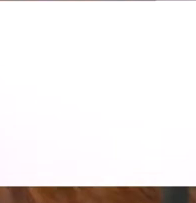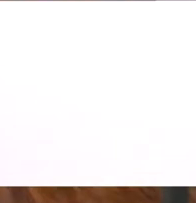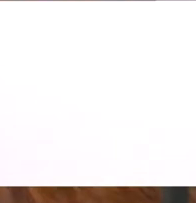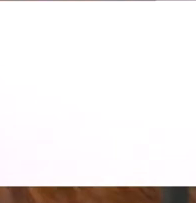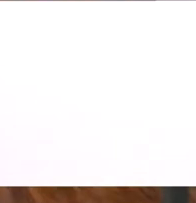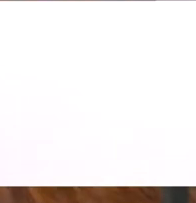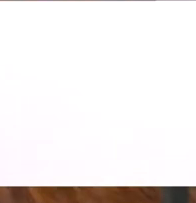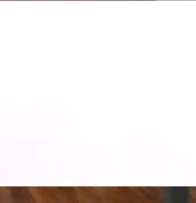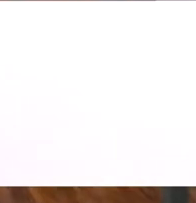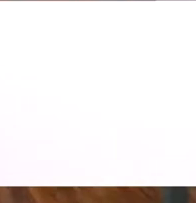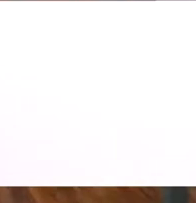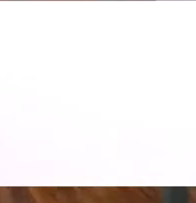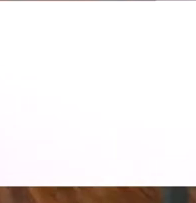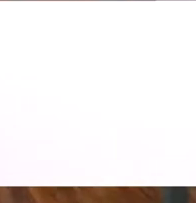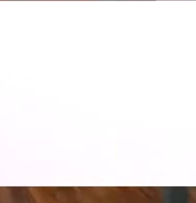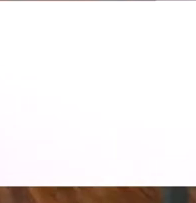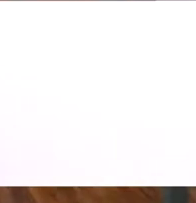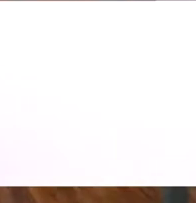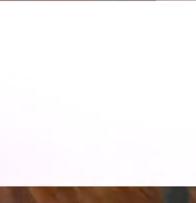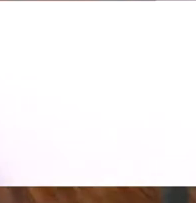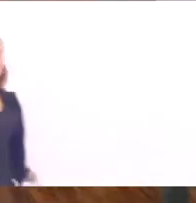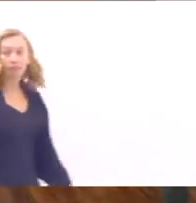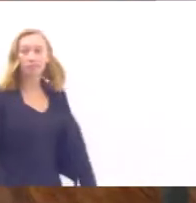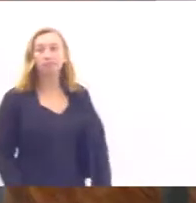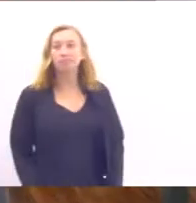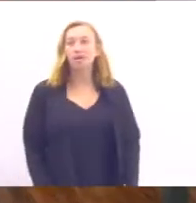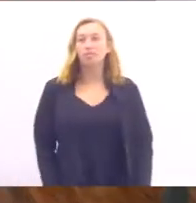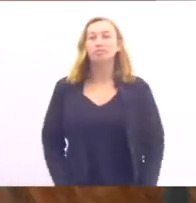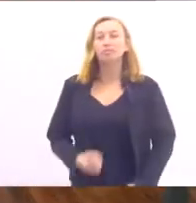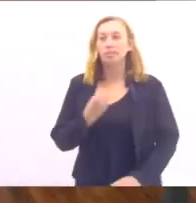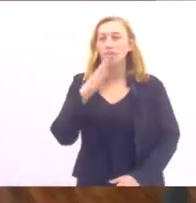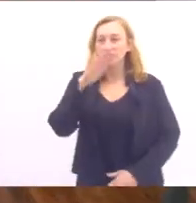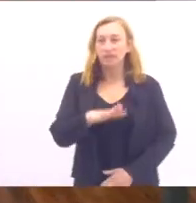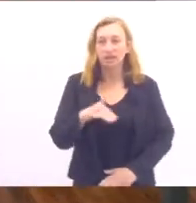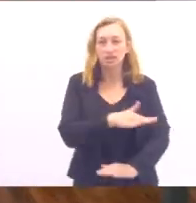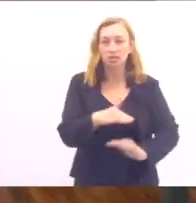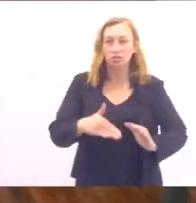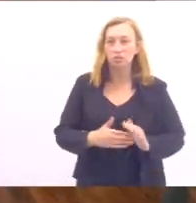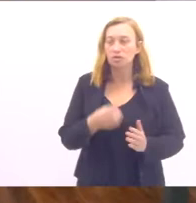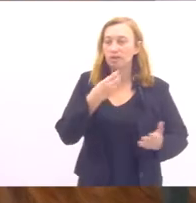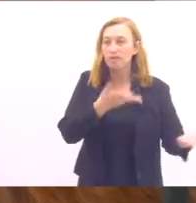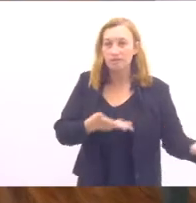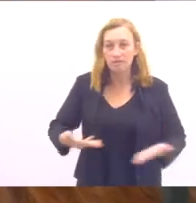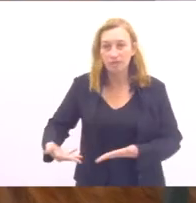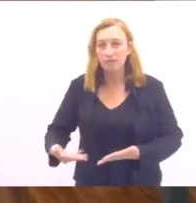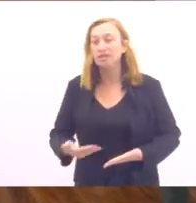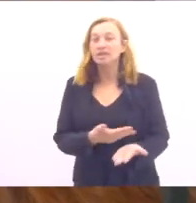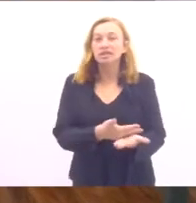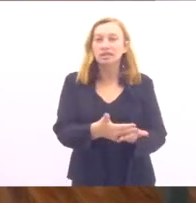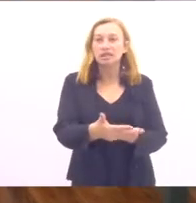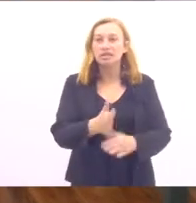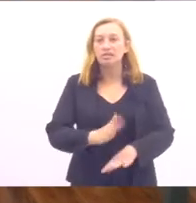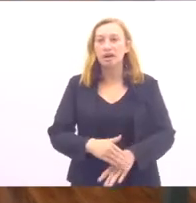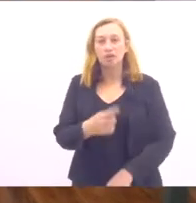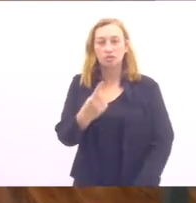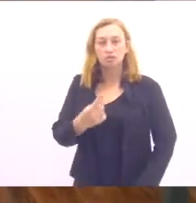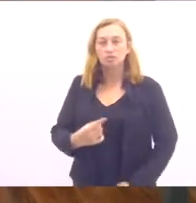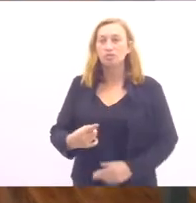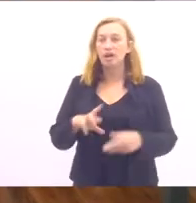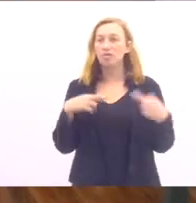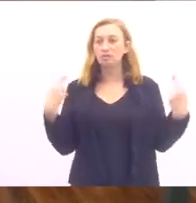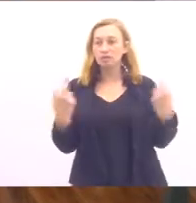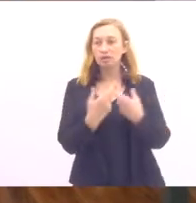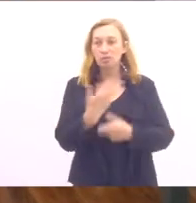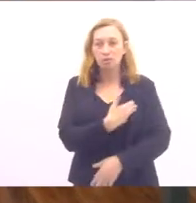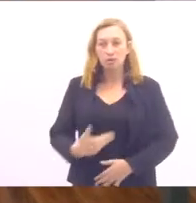Bem, boa tarde a todos e a todas. Bem-vindos. Vamos dar início a mais uma